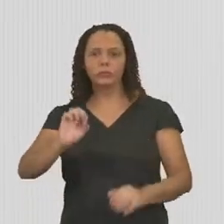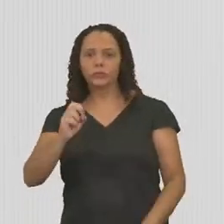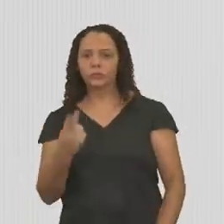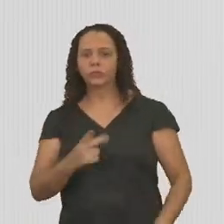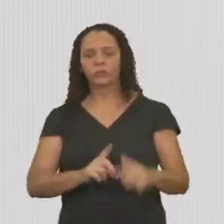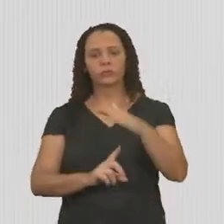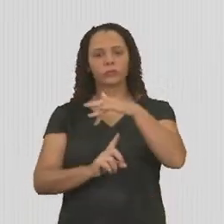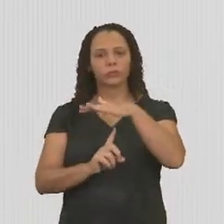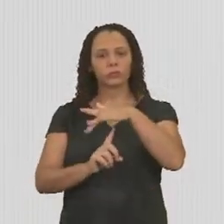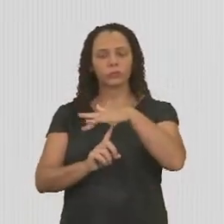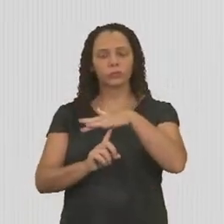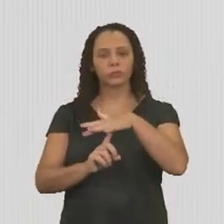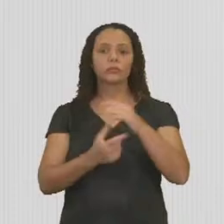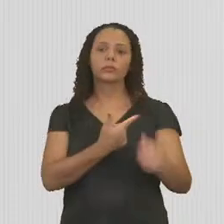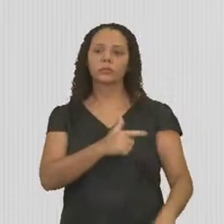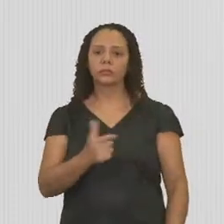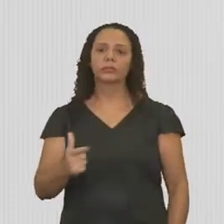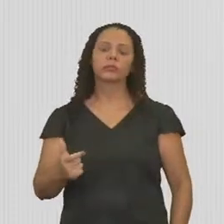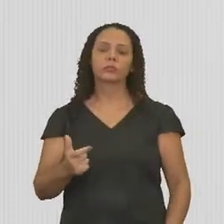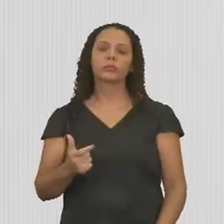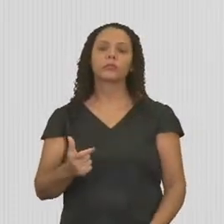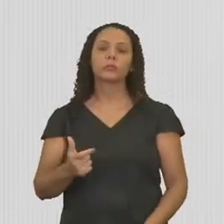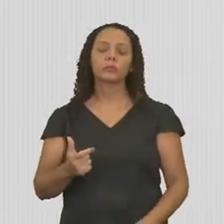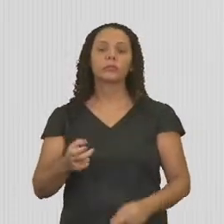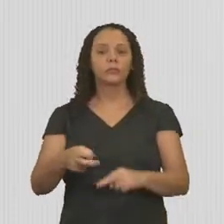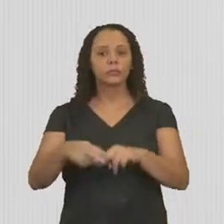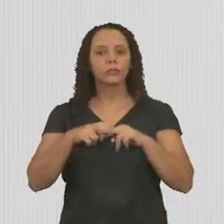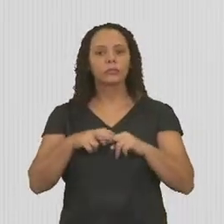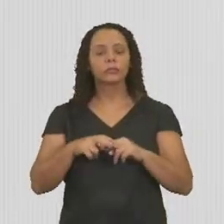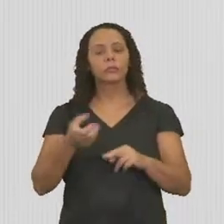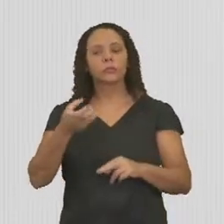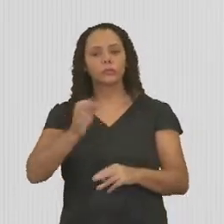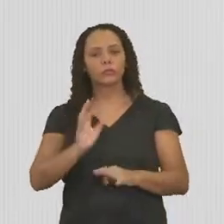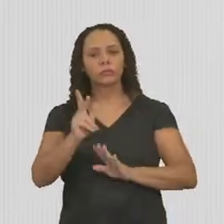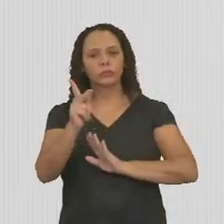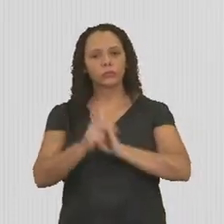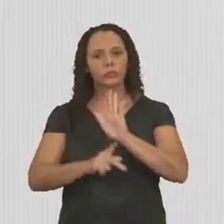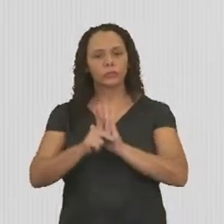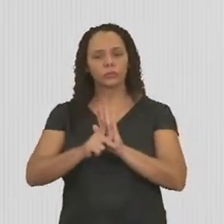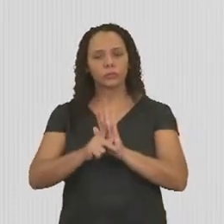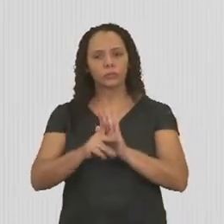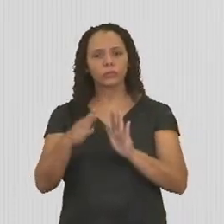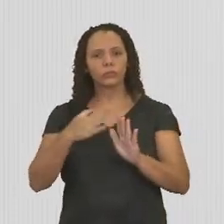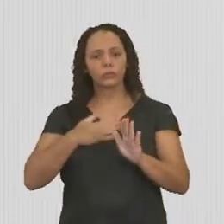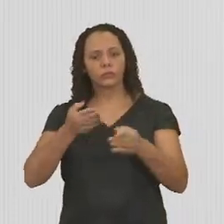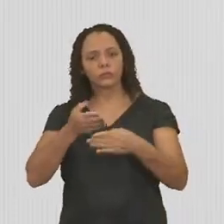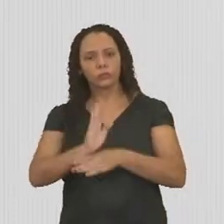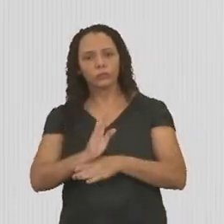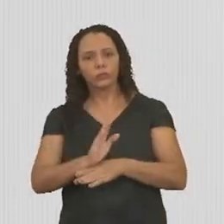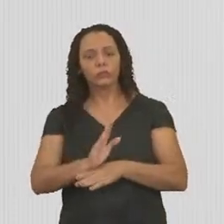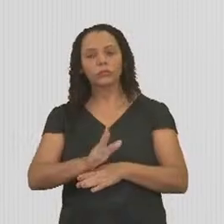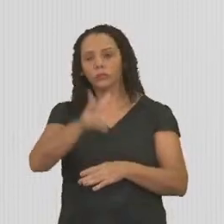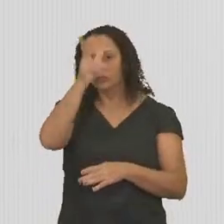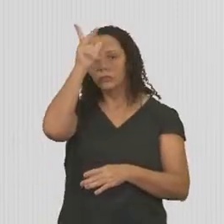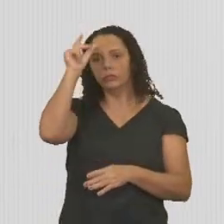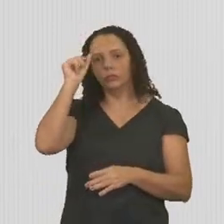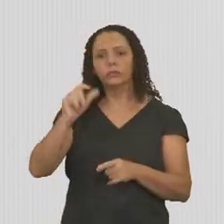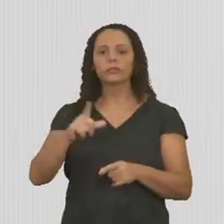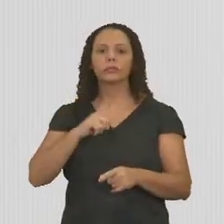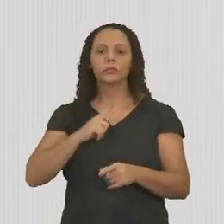aquilo que a gente entender de espaço esportivo, a partir da votação do meu projeto, a Prefeitura tem 6 meses para